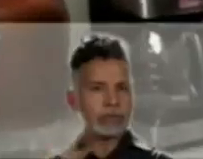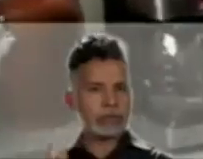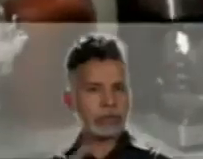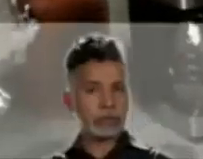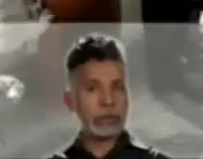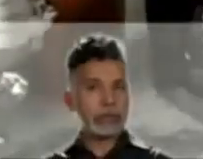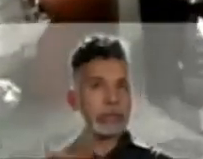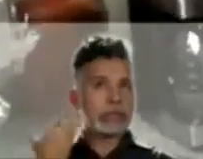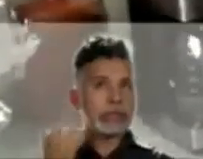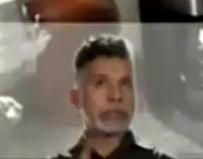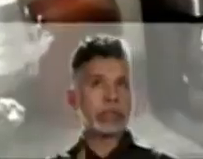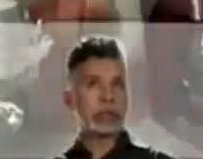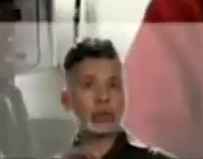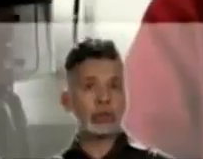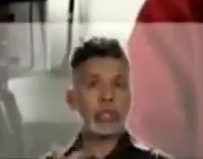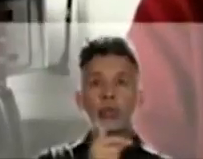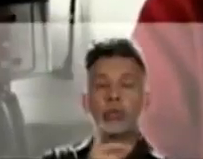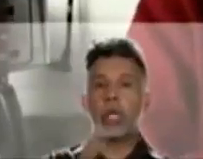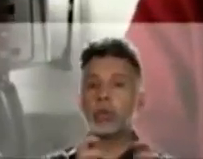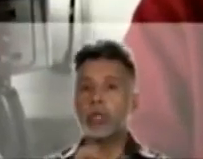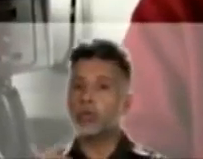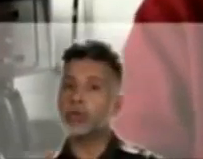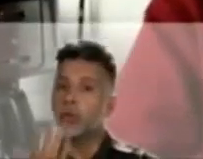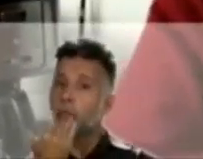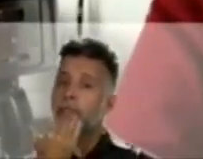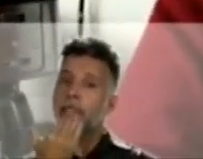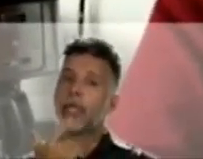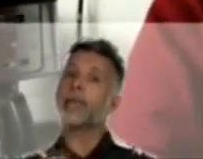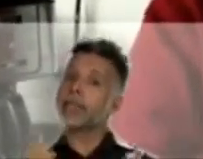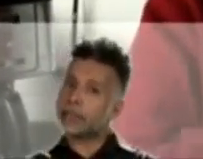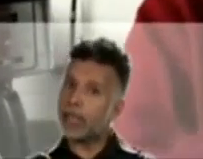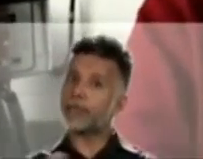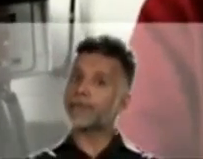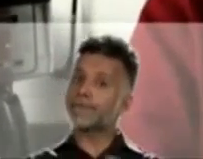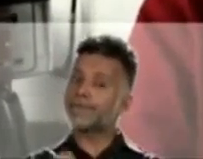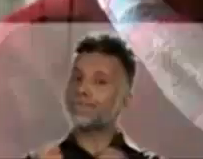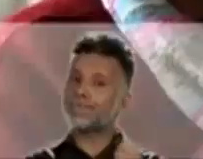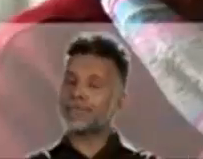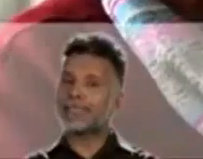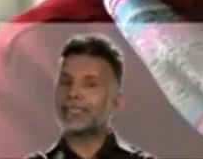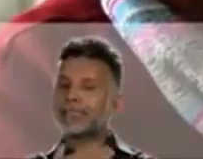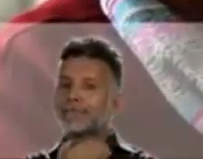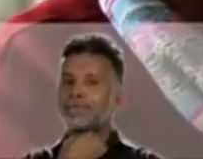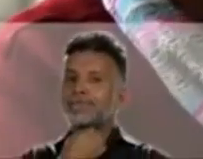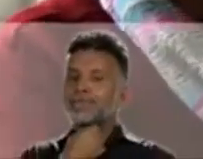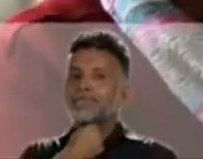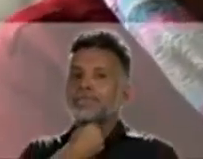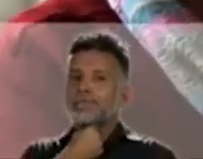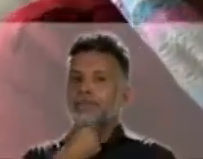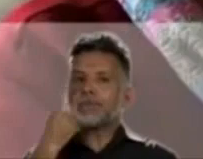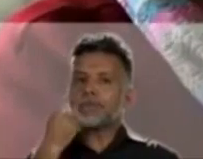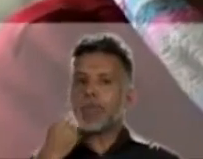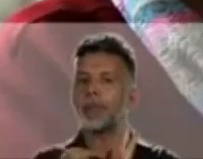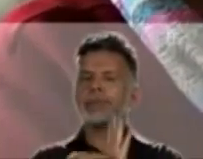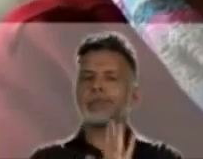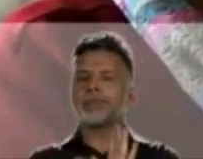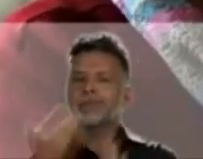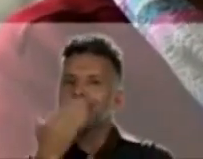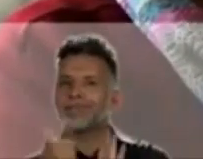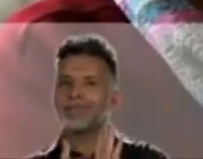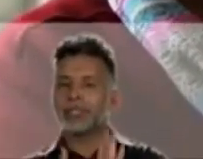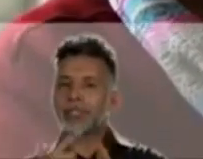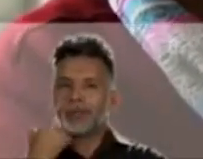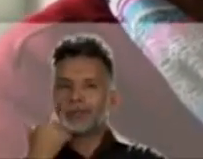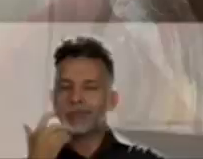vida que é puro trabalho, respeito e energia. Erundina faz, sabe o que é direito, já fez e bem feito.